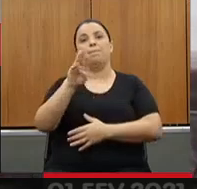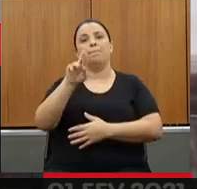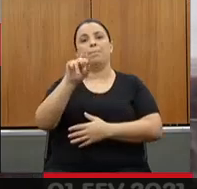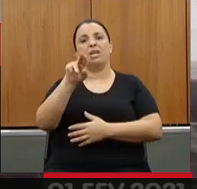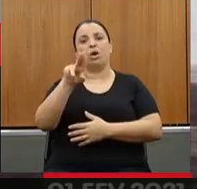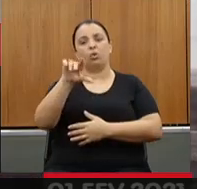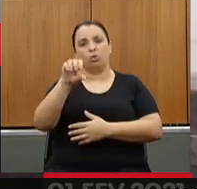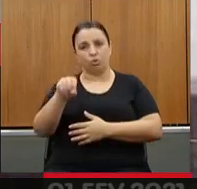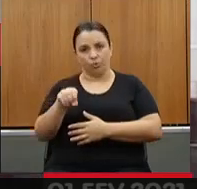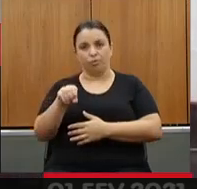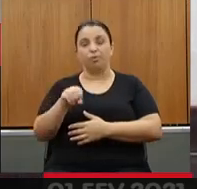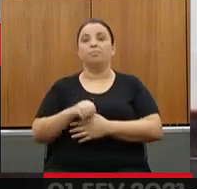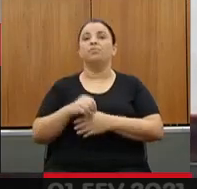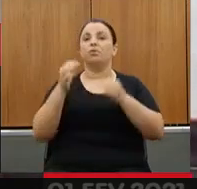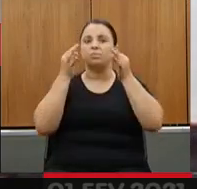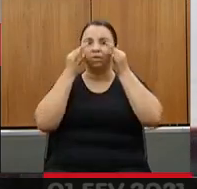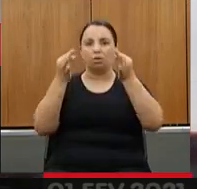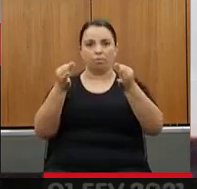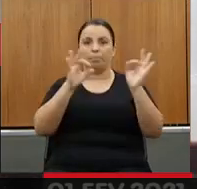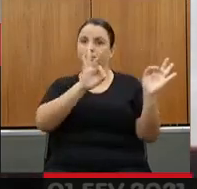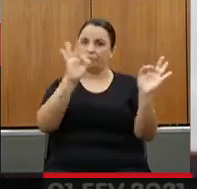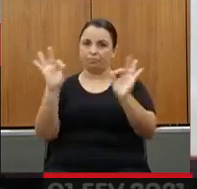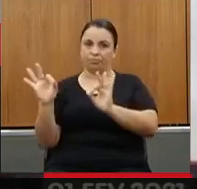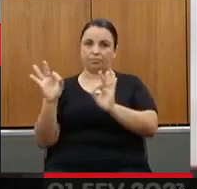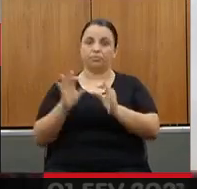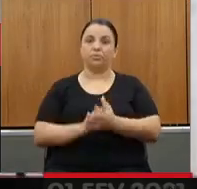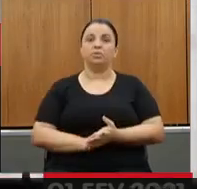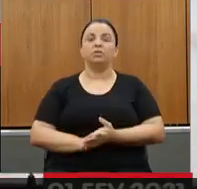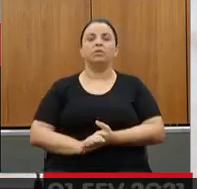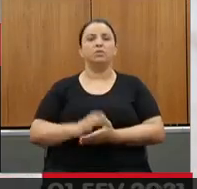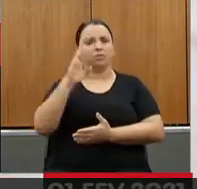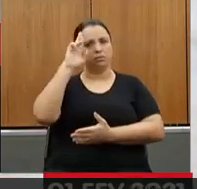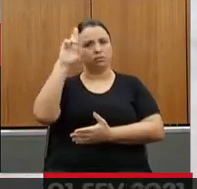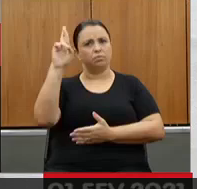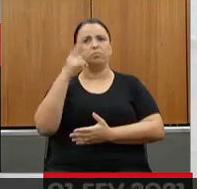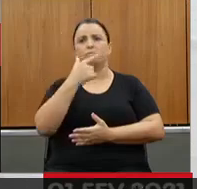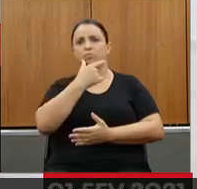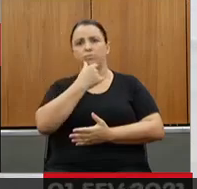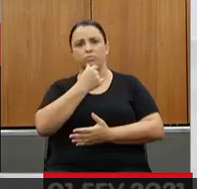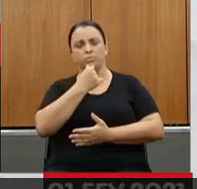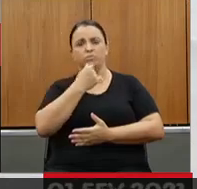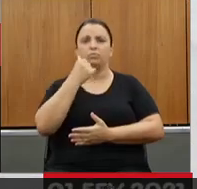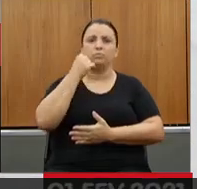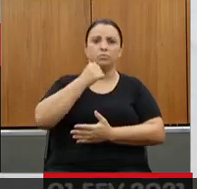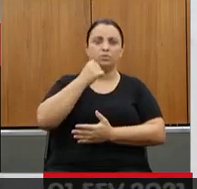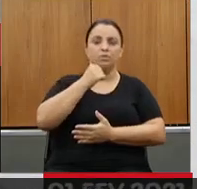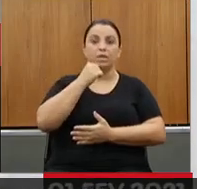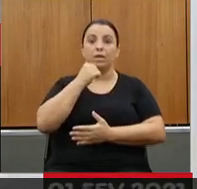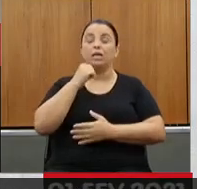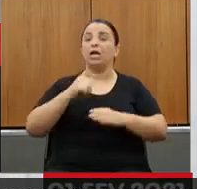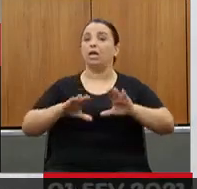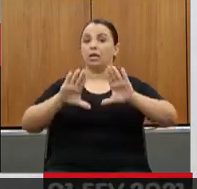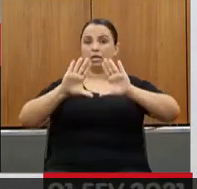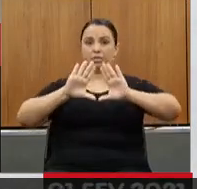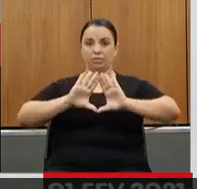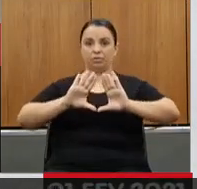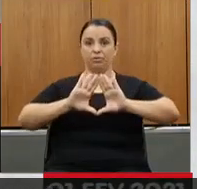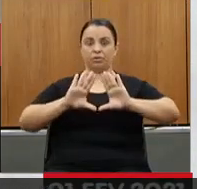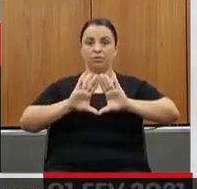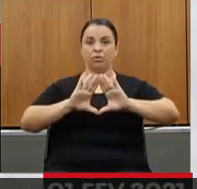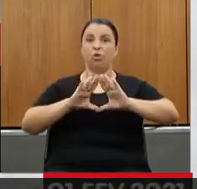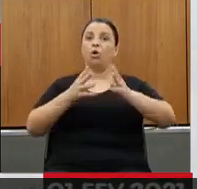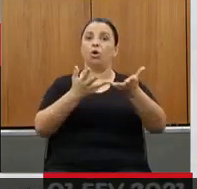na reunião. Vamos acompanhar. Senhores, neste momento, a Assembleia Legislativa de Minas Gerais